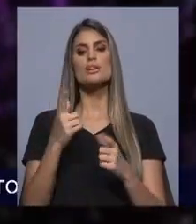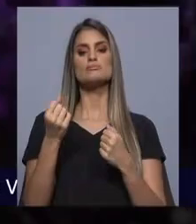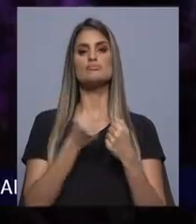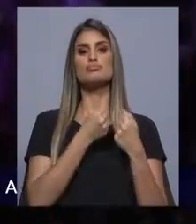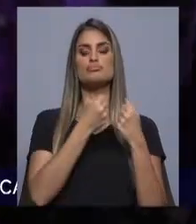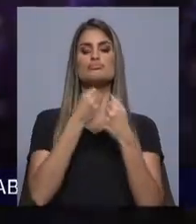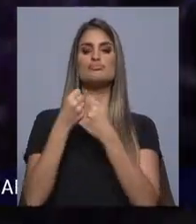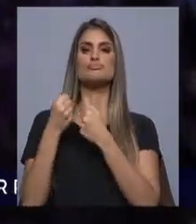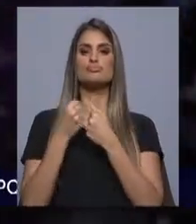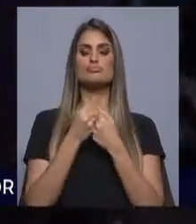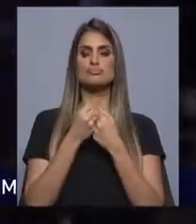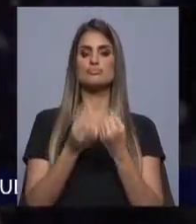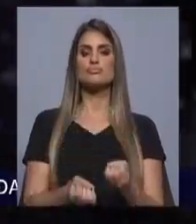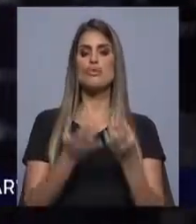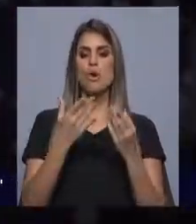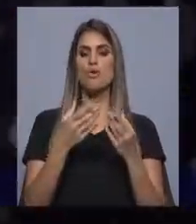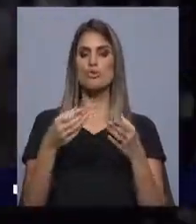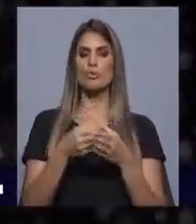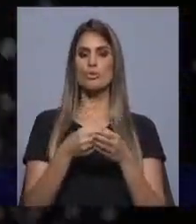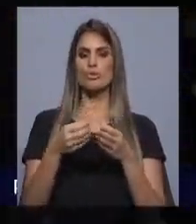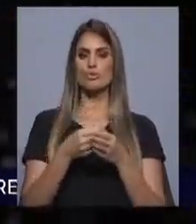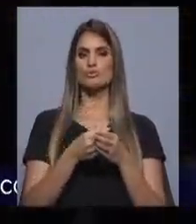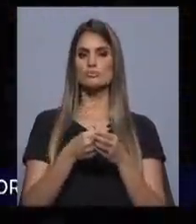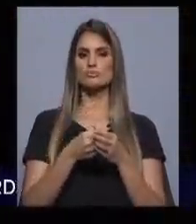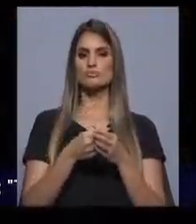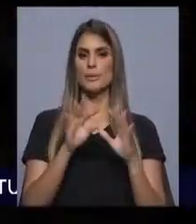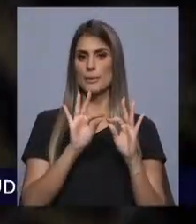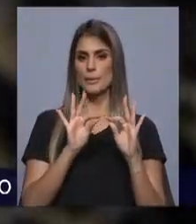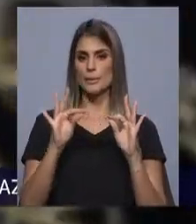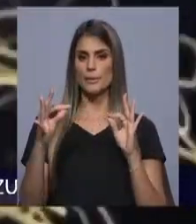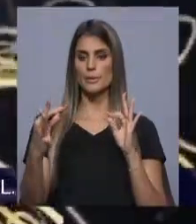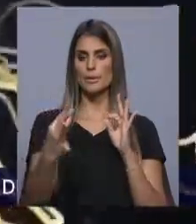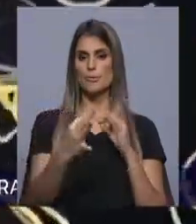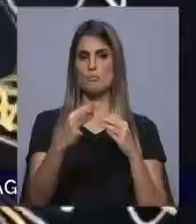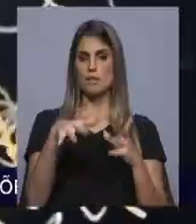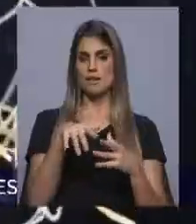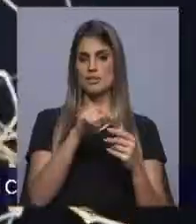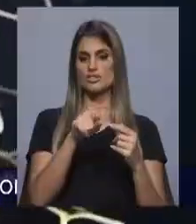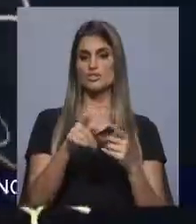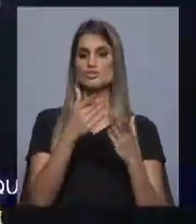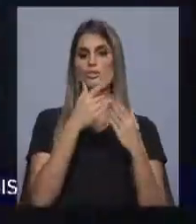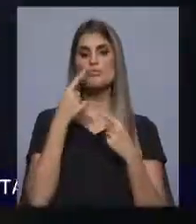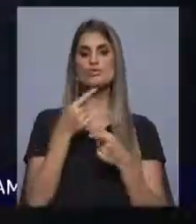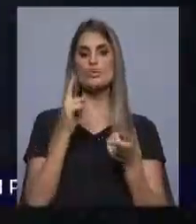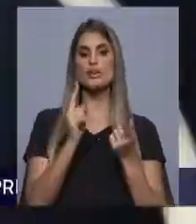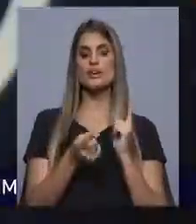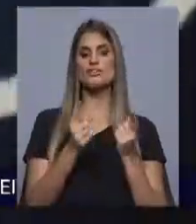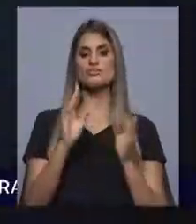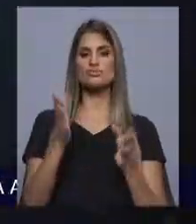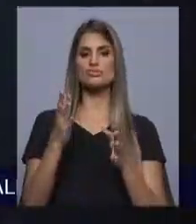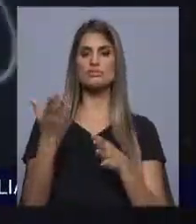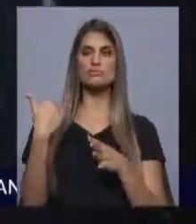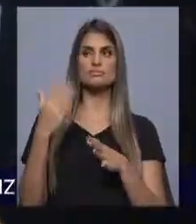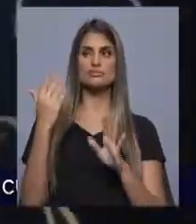para formar, imagina, o núcleo, o manto, a crosta dos planetas. E então este estudo diz que já vem,